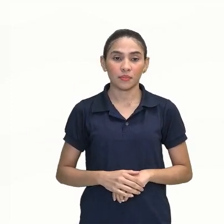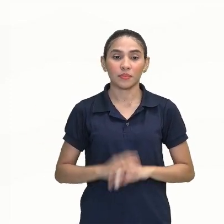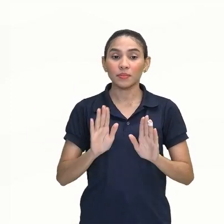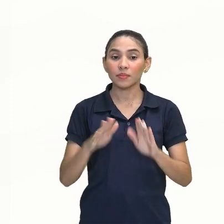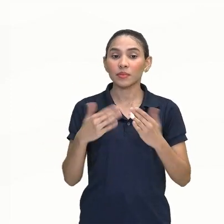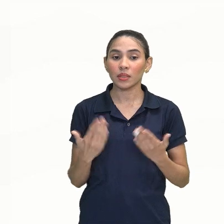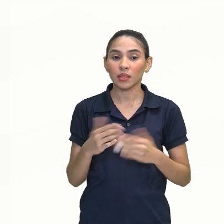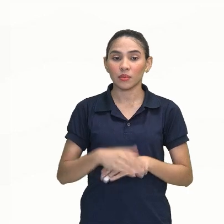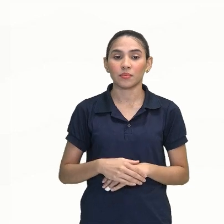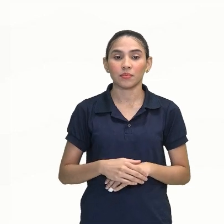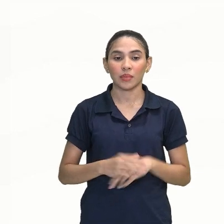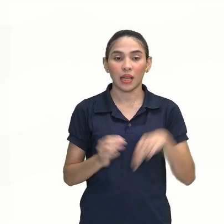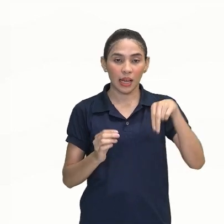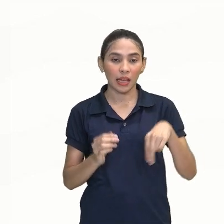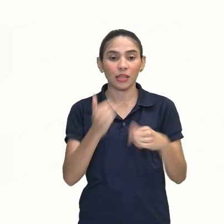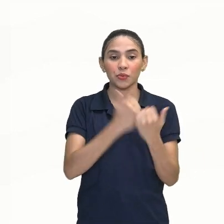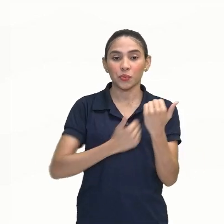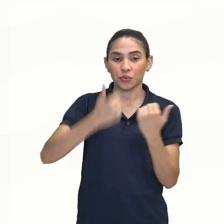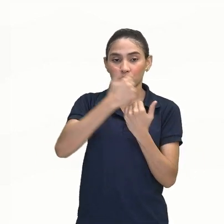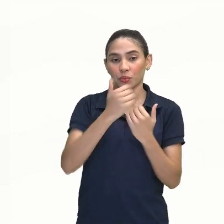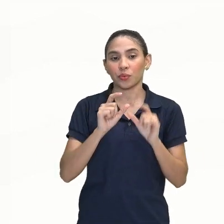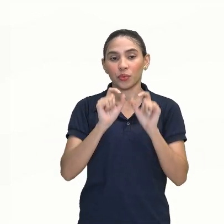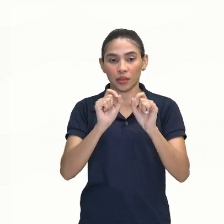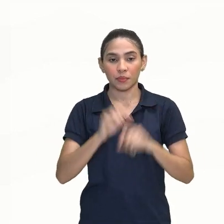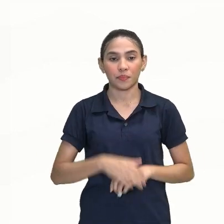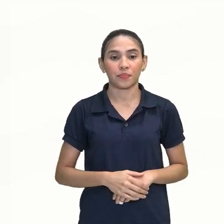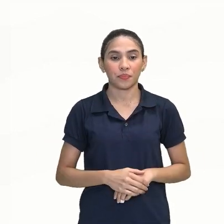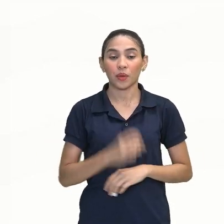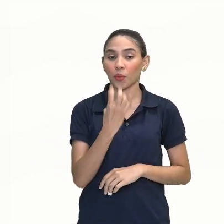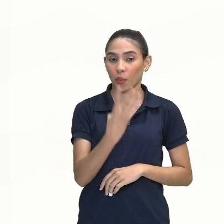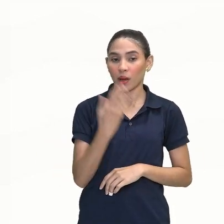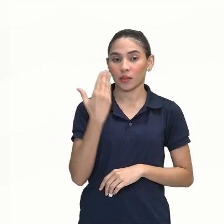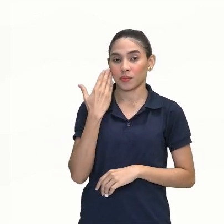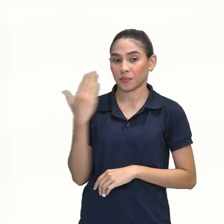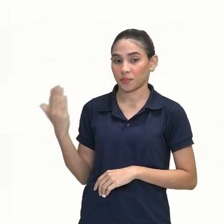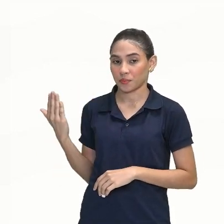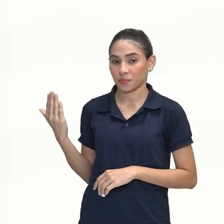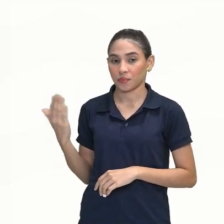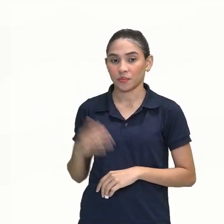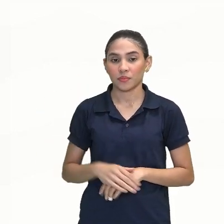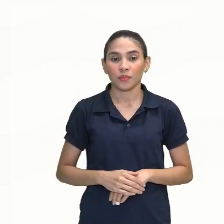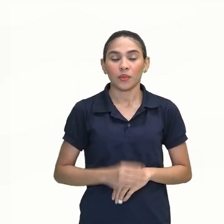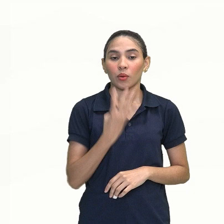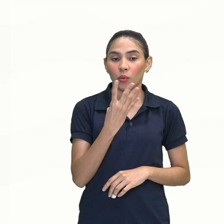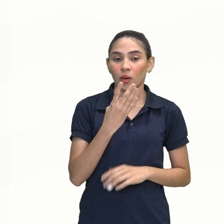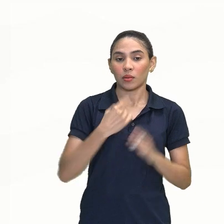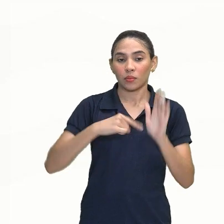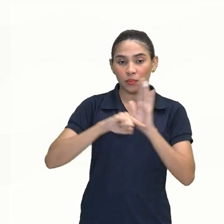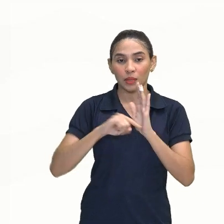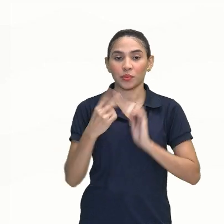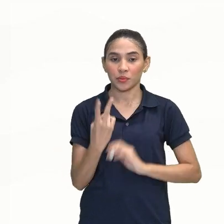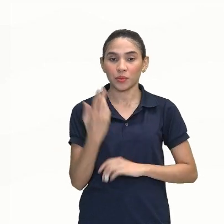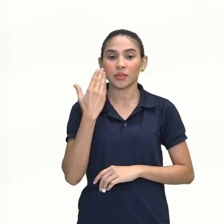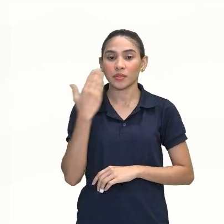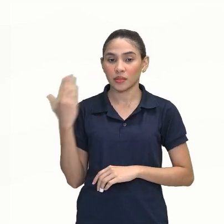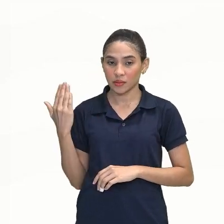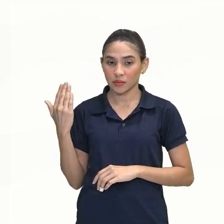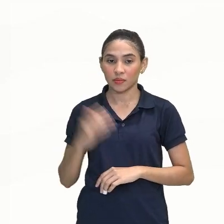Então, no lugar do n, eu vou colocar o meu 4. Vai ficar 4 menos